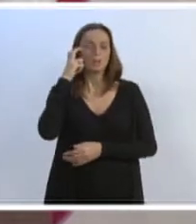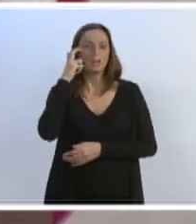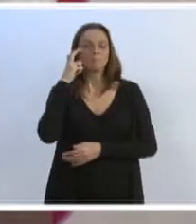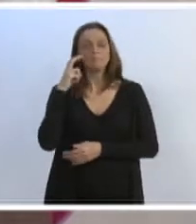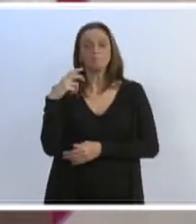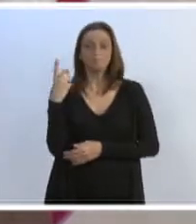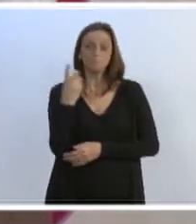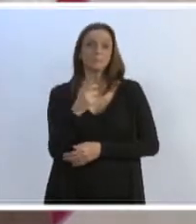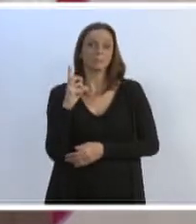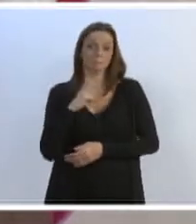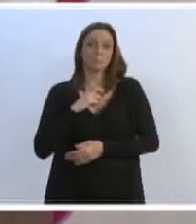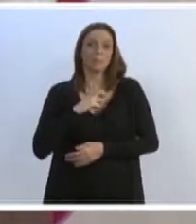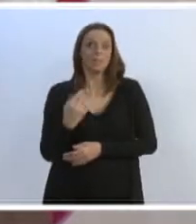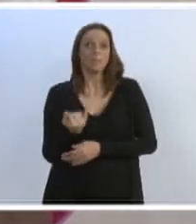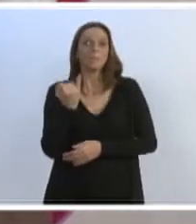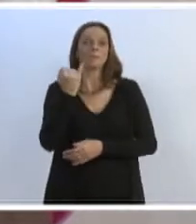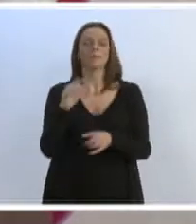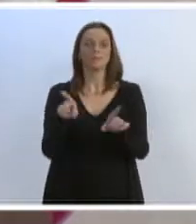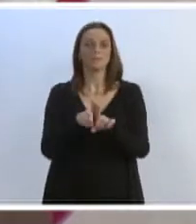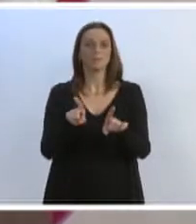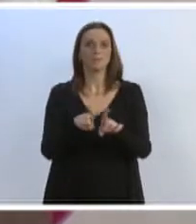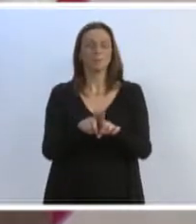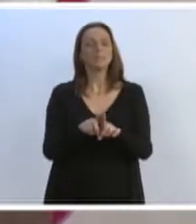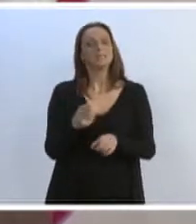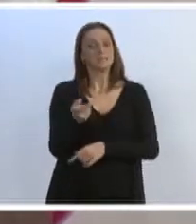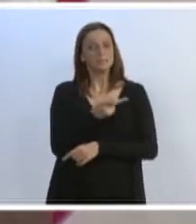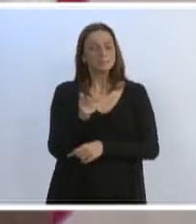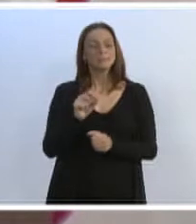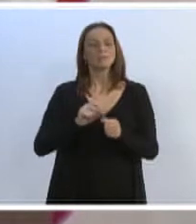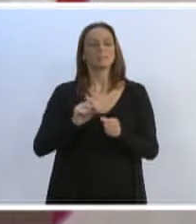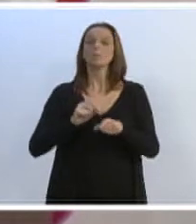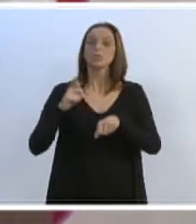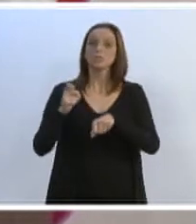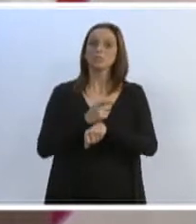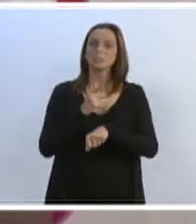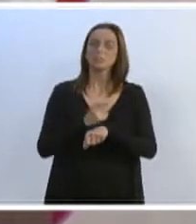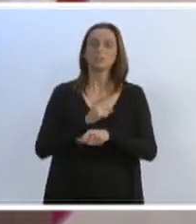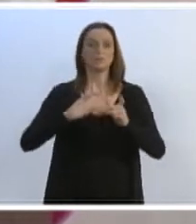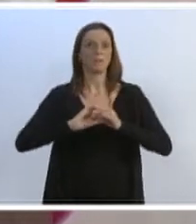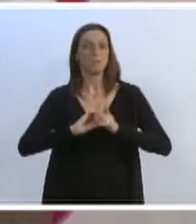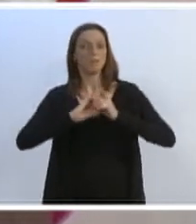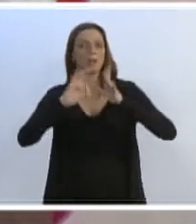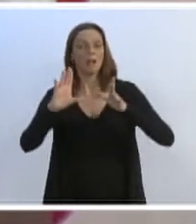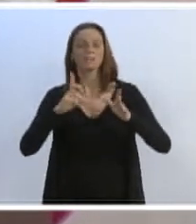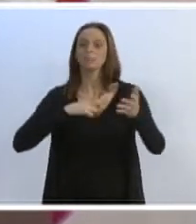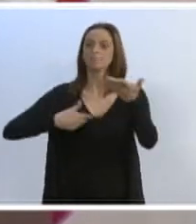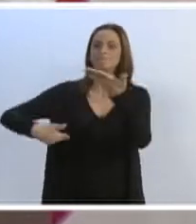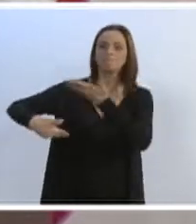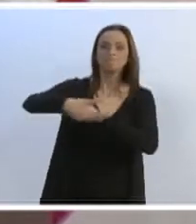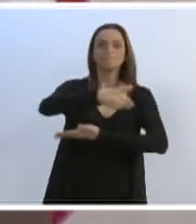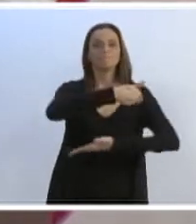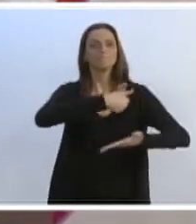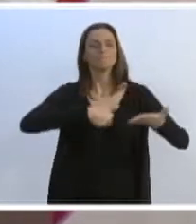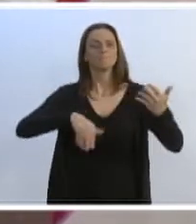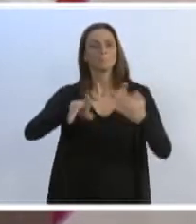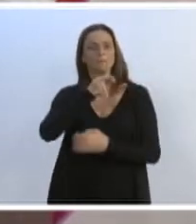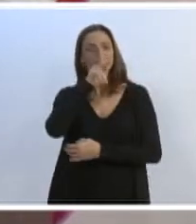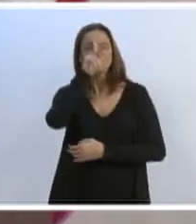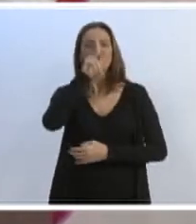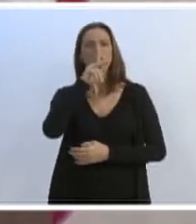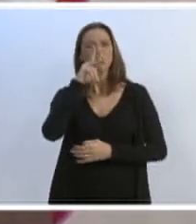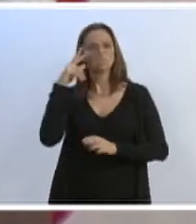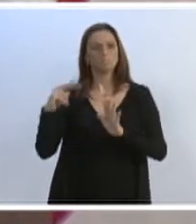olhando em direção ao futuro. Não é por outro motivo, né, que os gregos